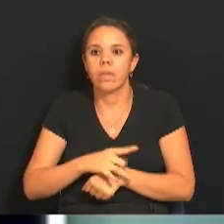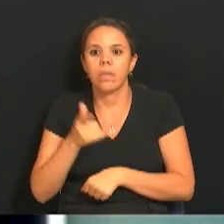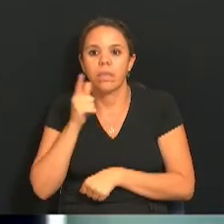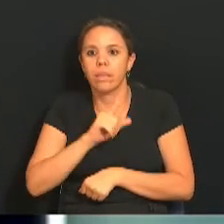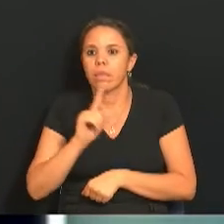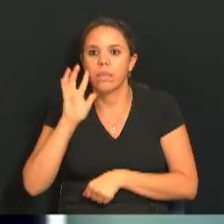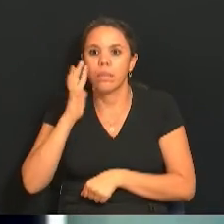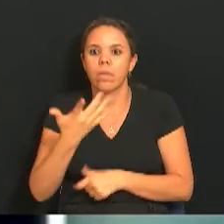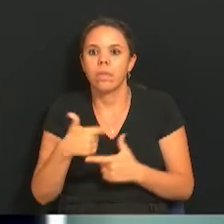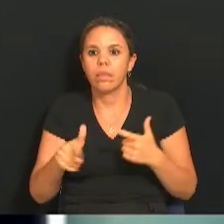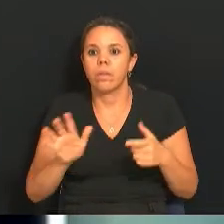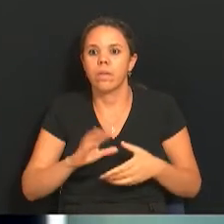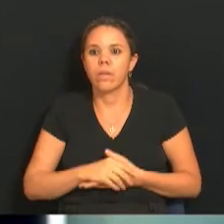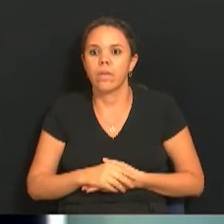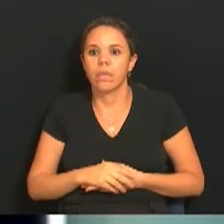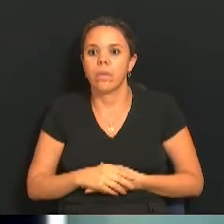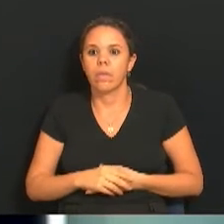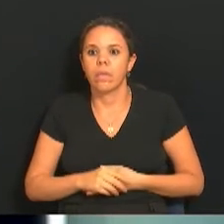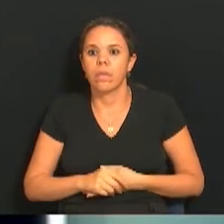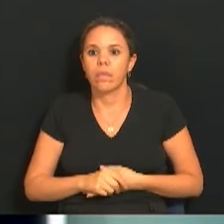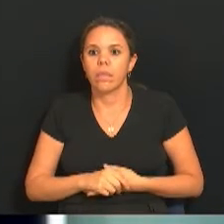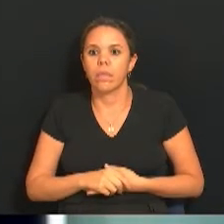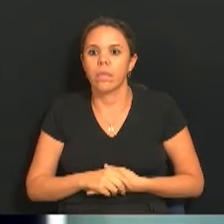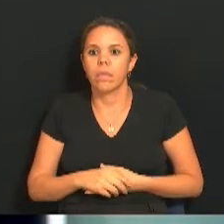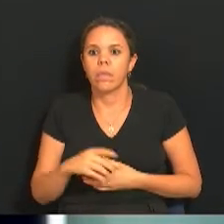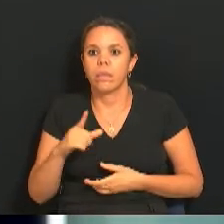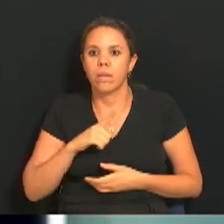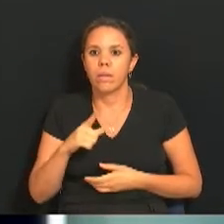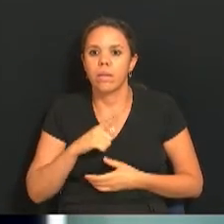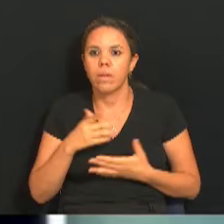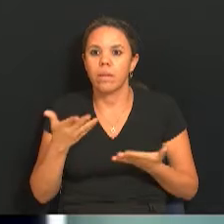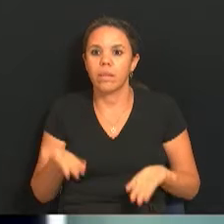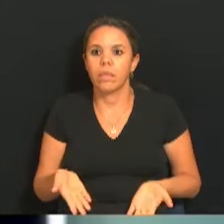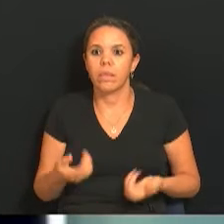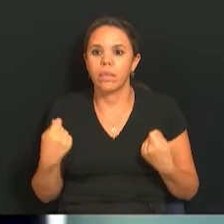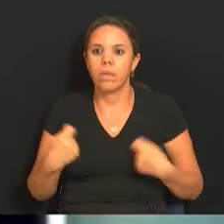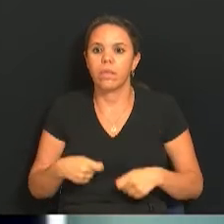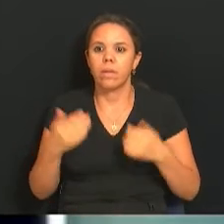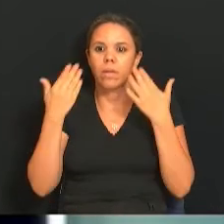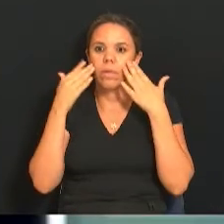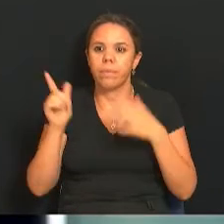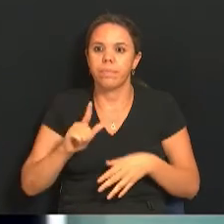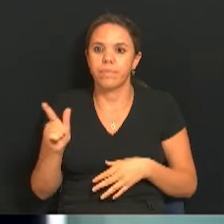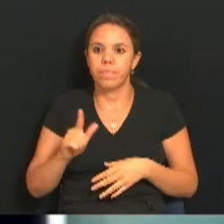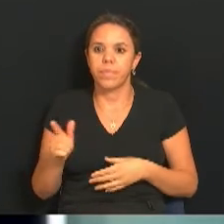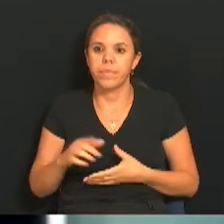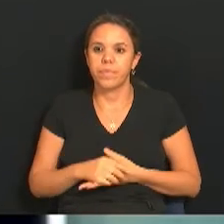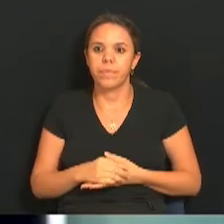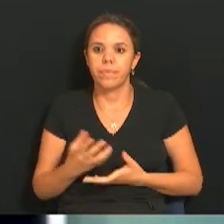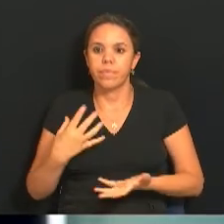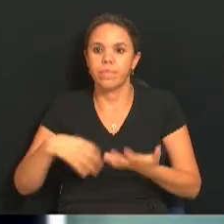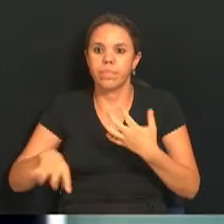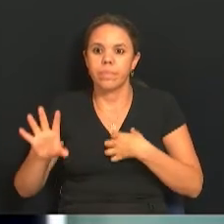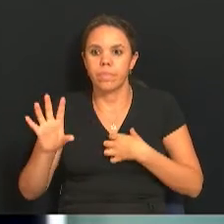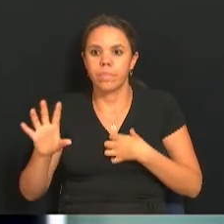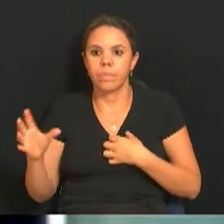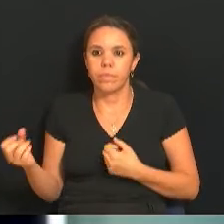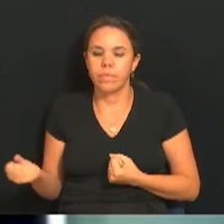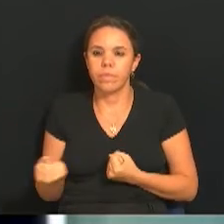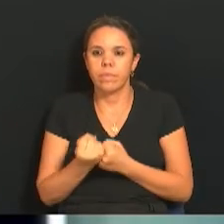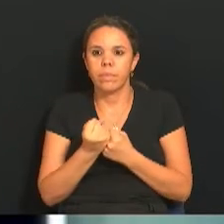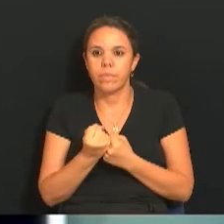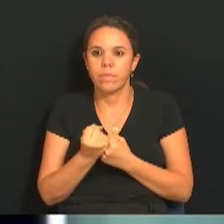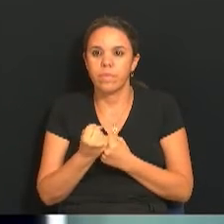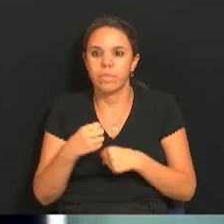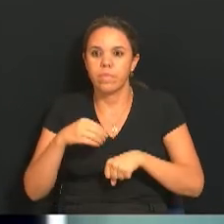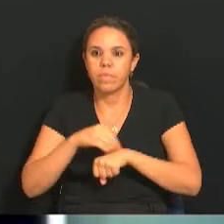esse problema. A gente tem que ter, evidentemente, esse olhar de acolher, de